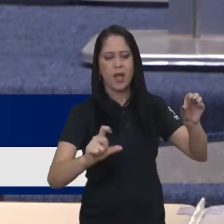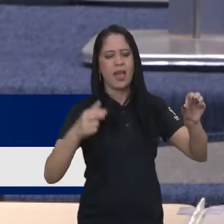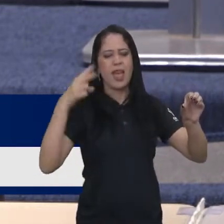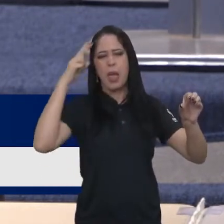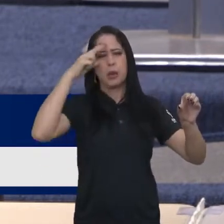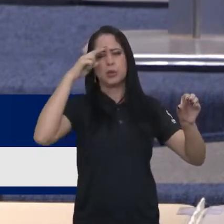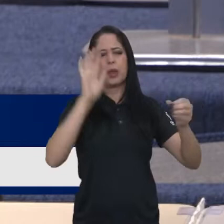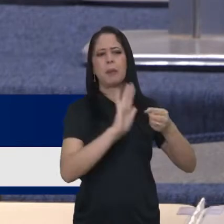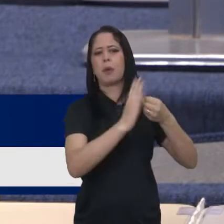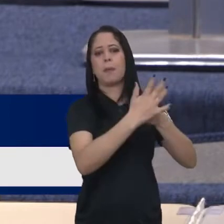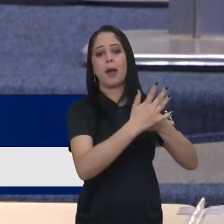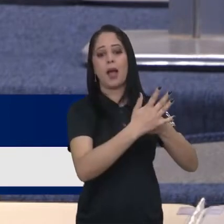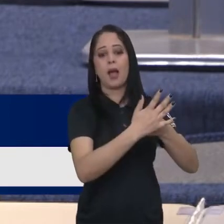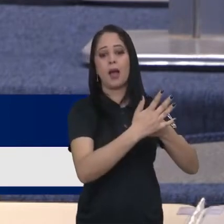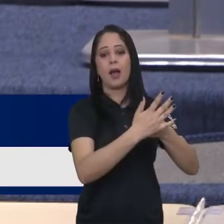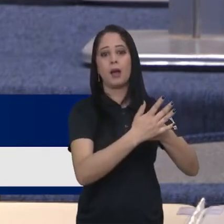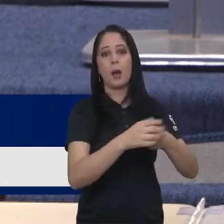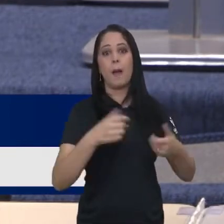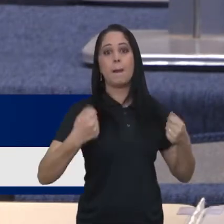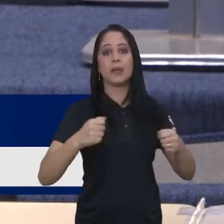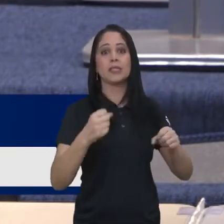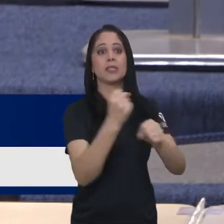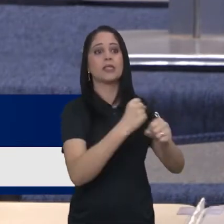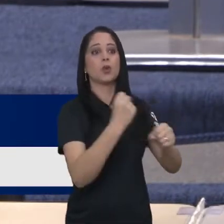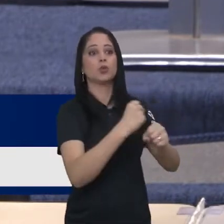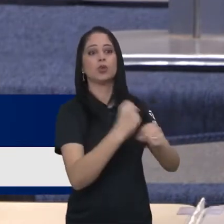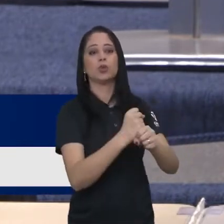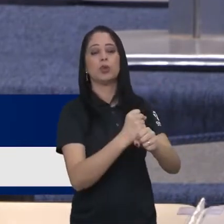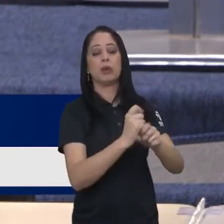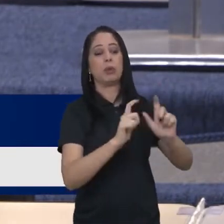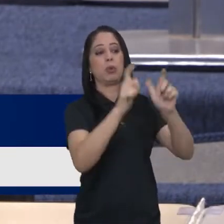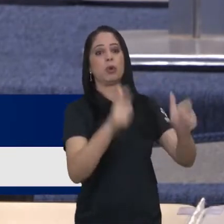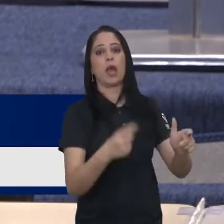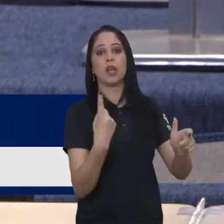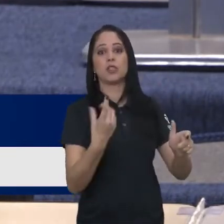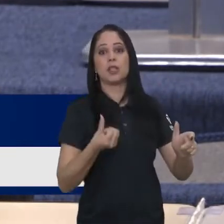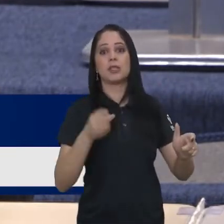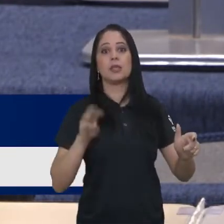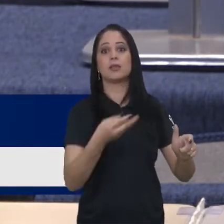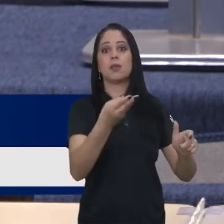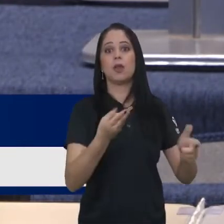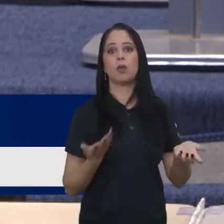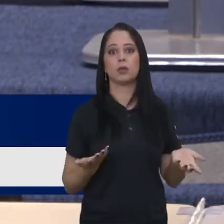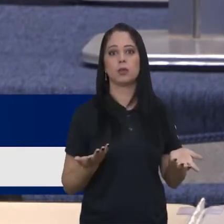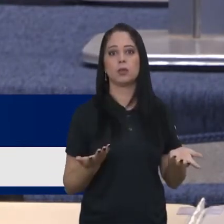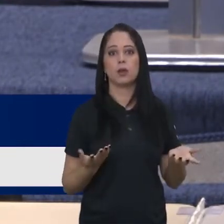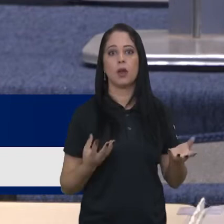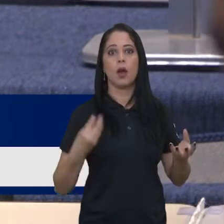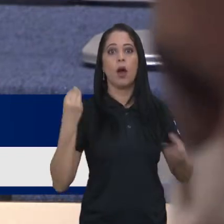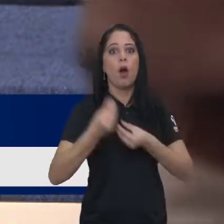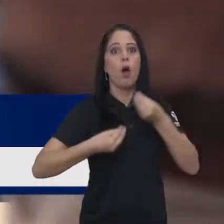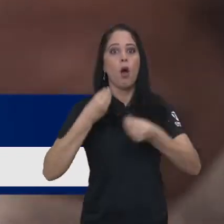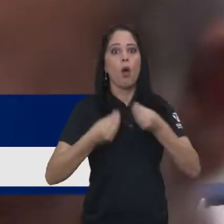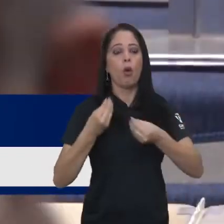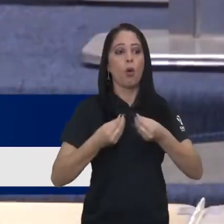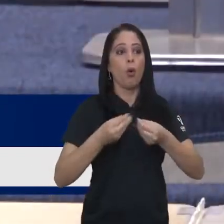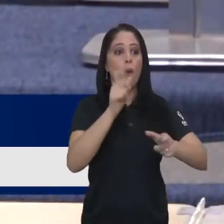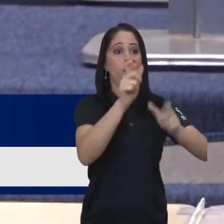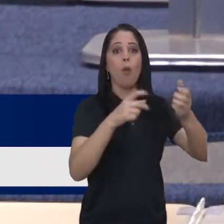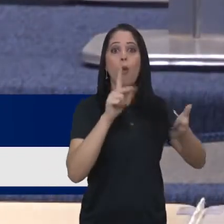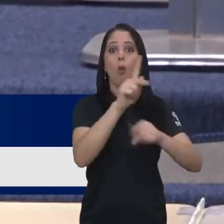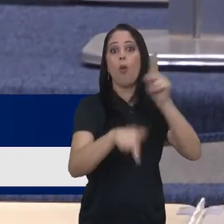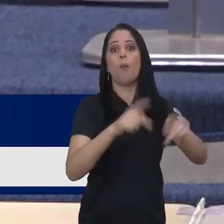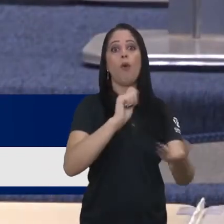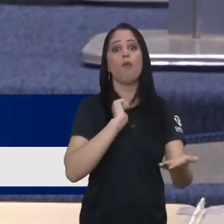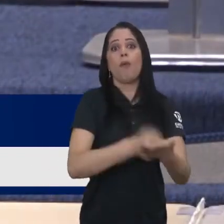lembro qual é o bairro, que tem que construir uma coisa que, será que custa 16 milhões? Como é que os moradores vão custear uma obra de 16 milhões?